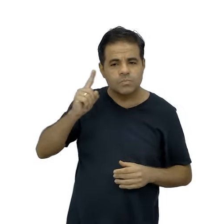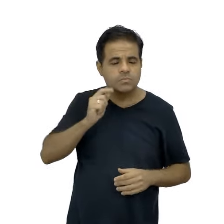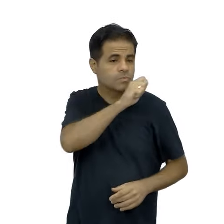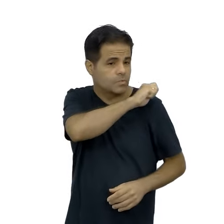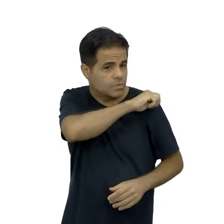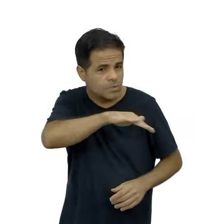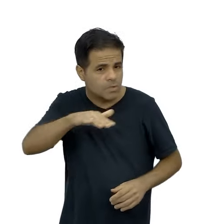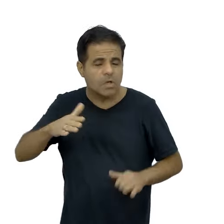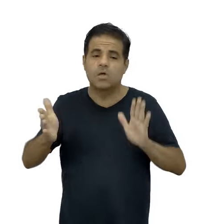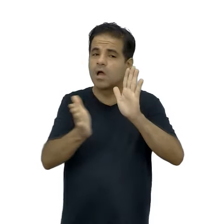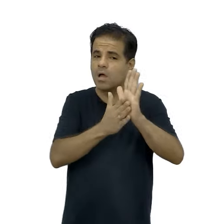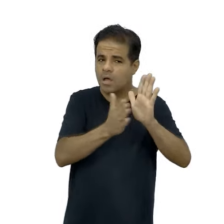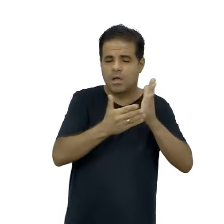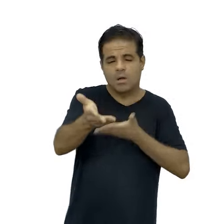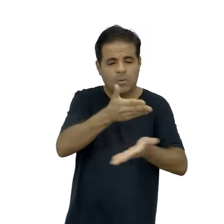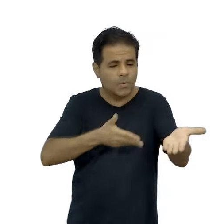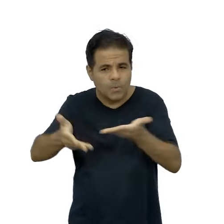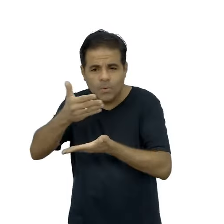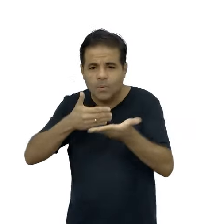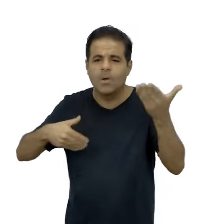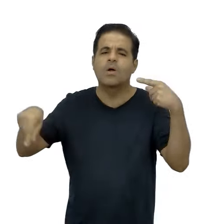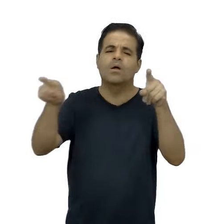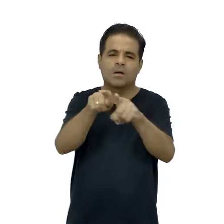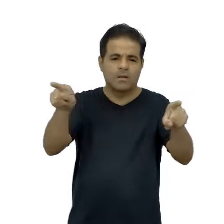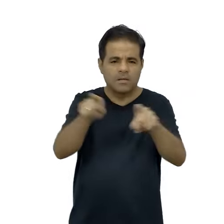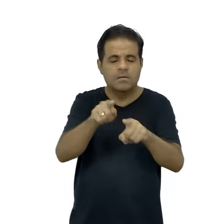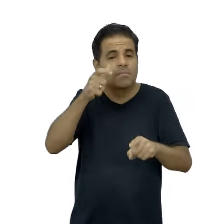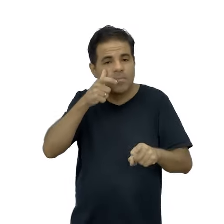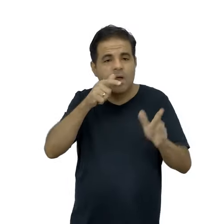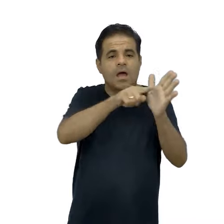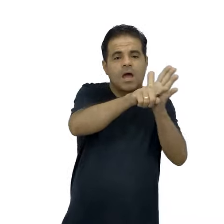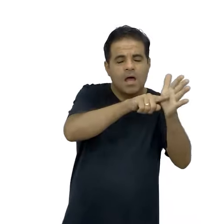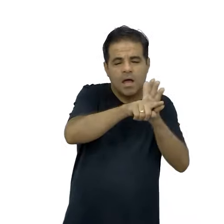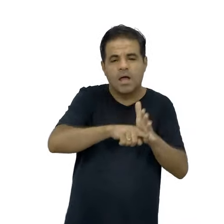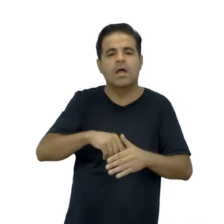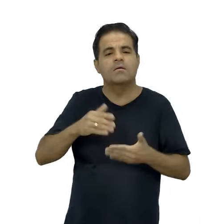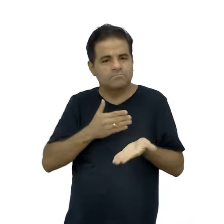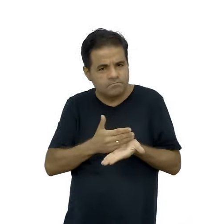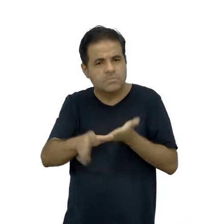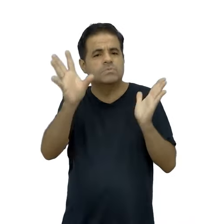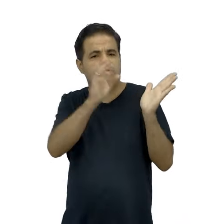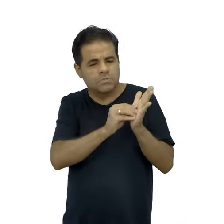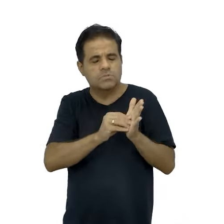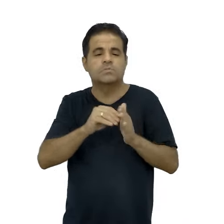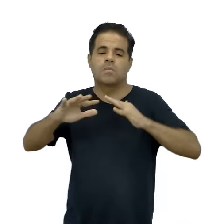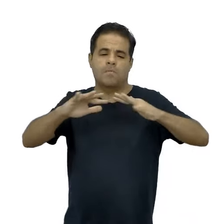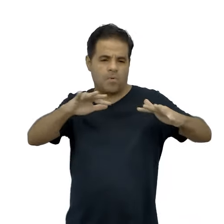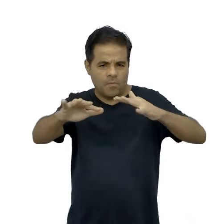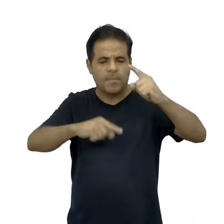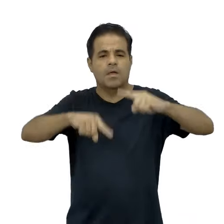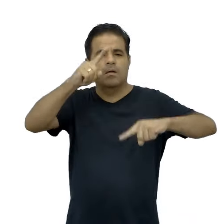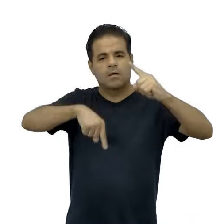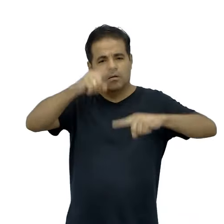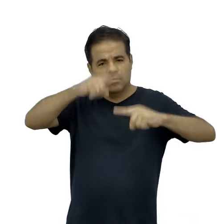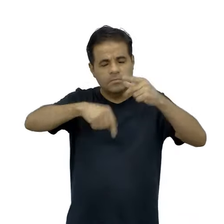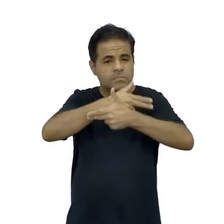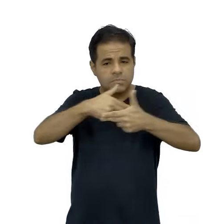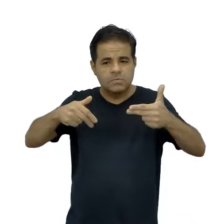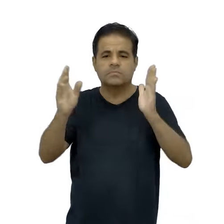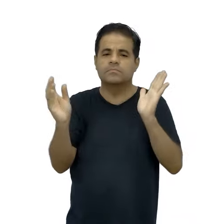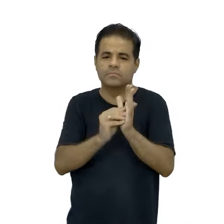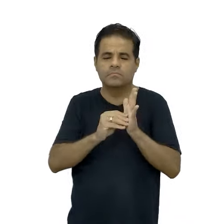alunos e estabelece muitas relações também. Analisando aqui o iniciando dentro desse movimento metodológico, nós